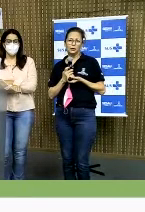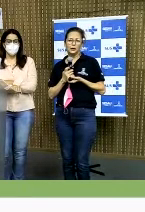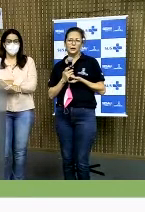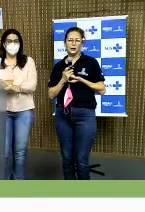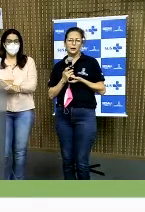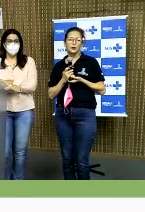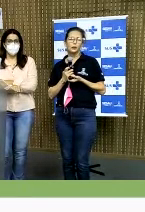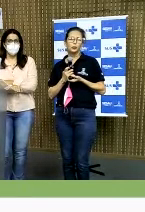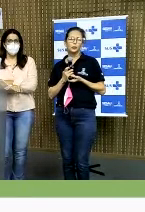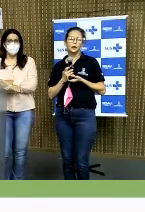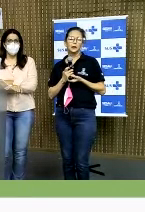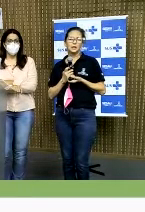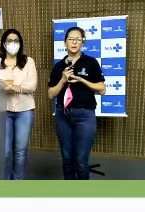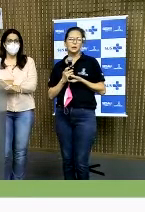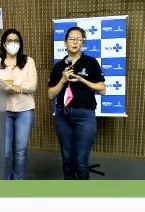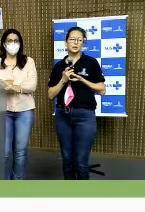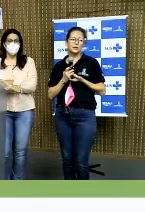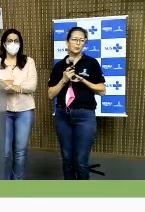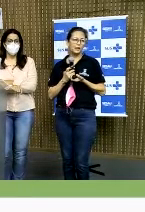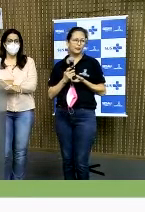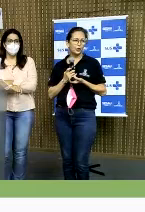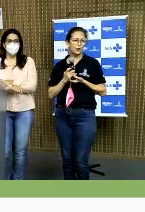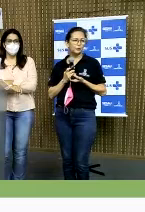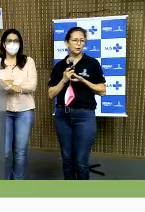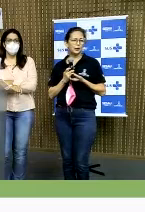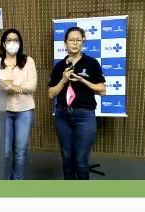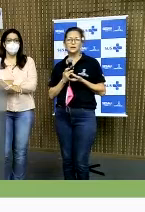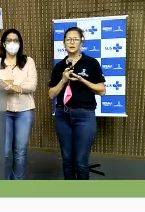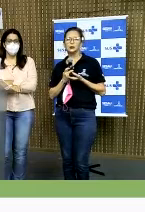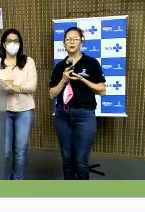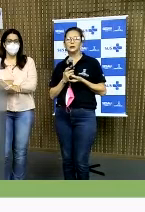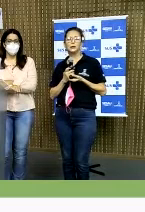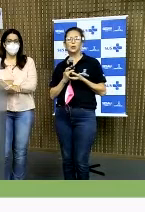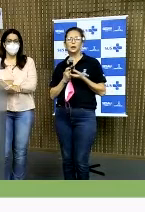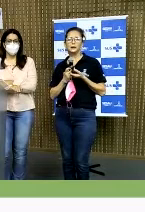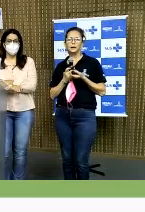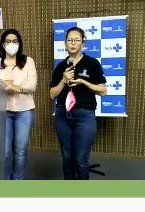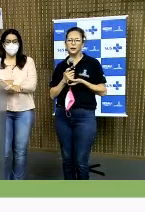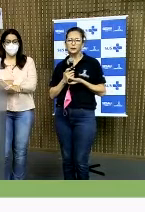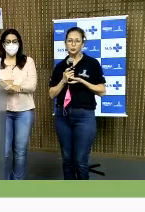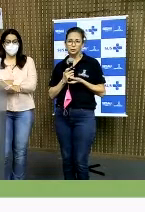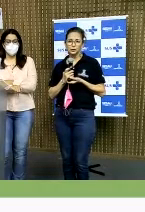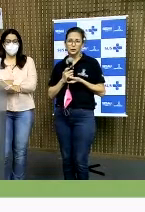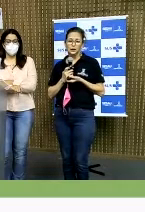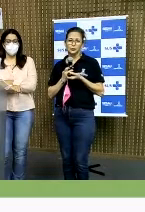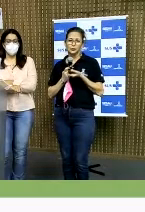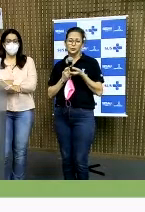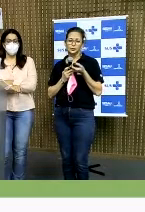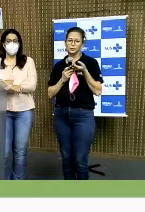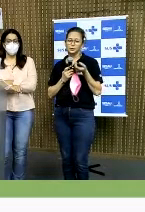A maioria é por reclamação que o sistema está fora, por reclamação que demora atendimento